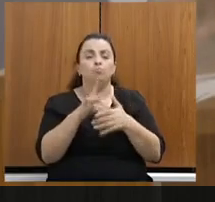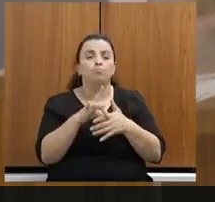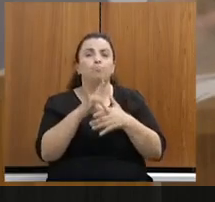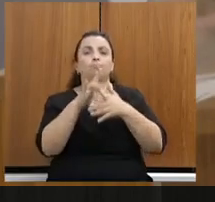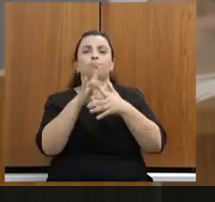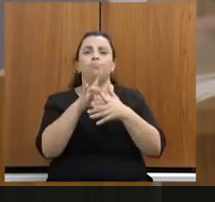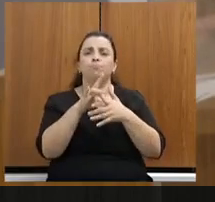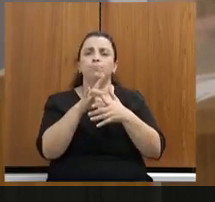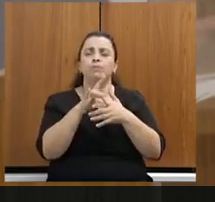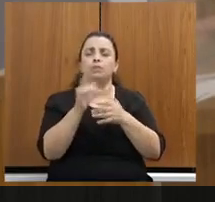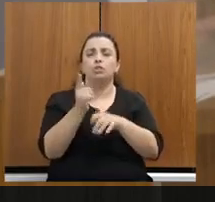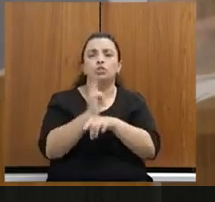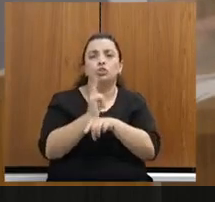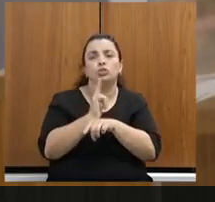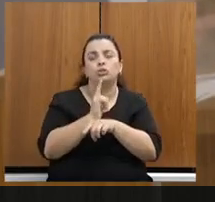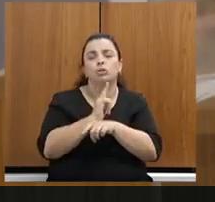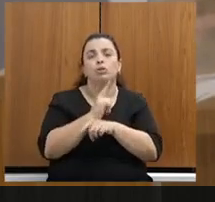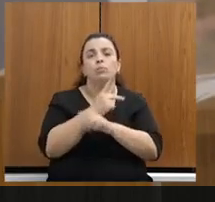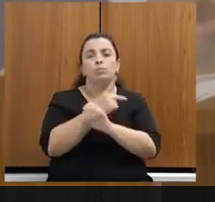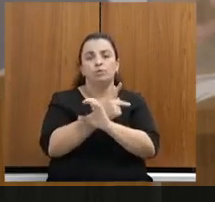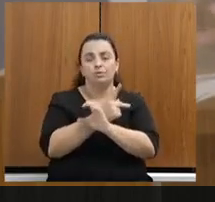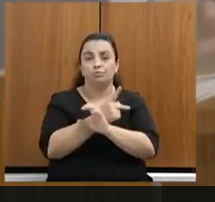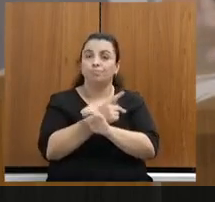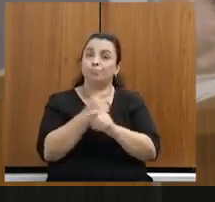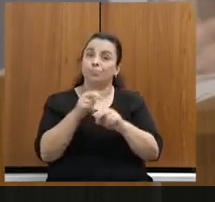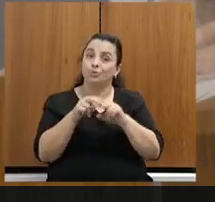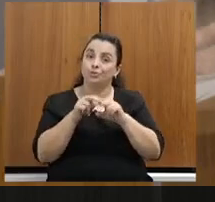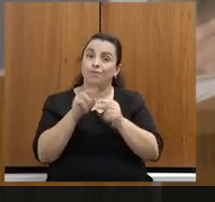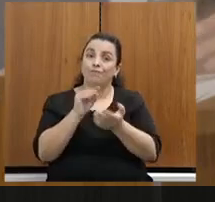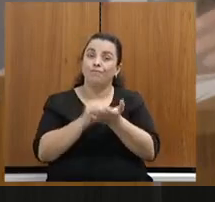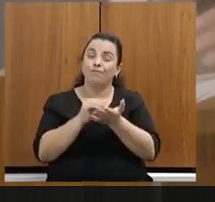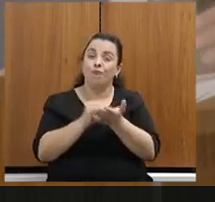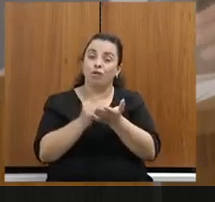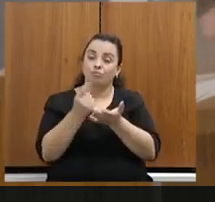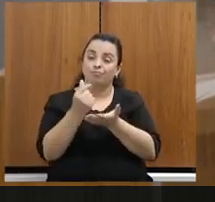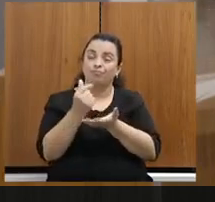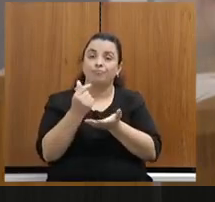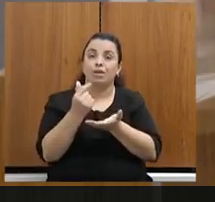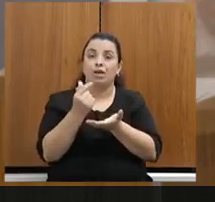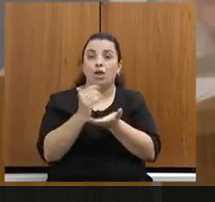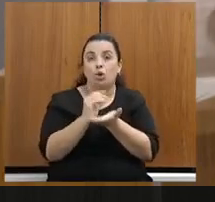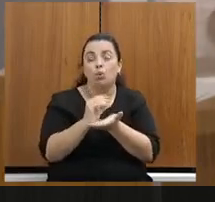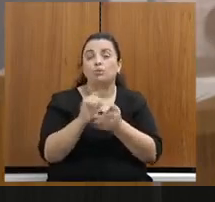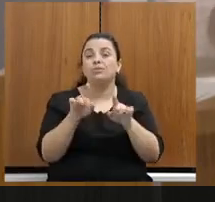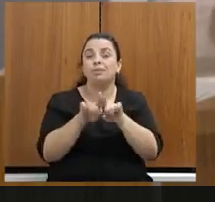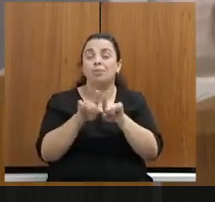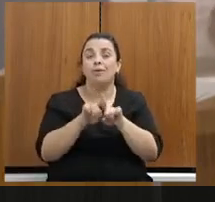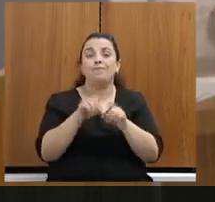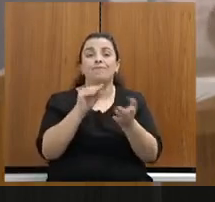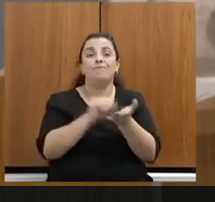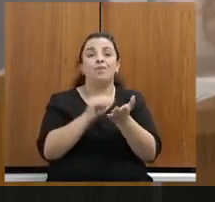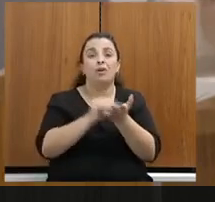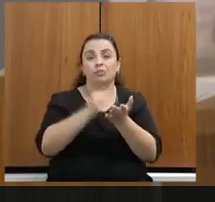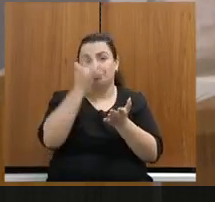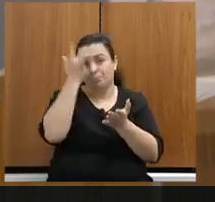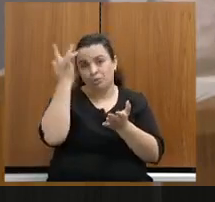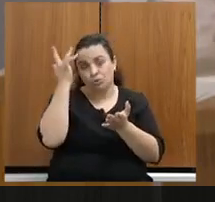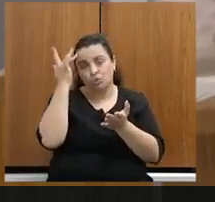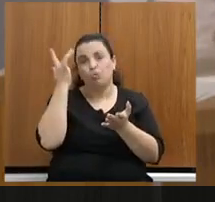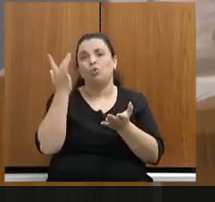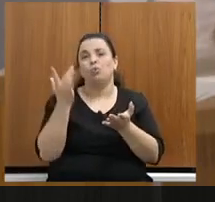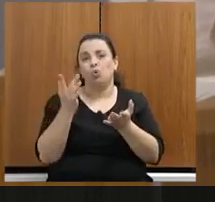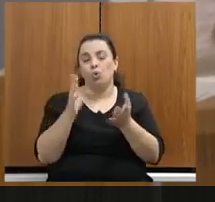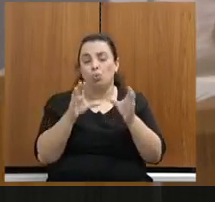parcos recursos que ele tem principalmente de gente na situação lá em cima